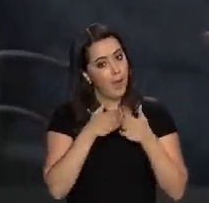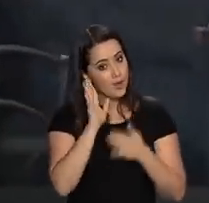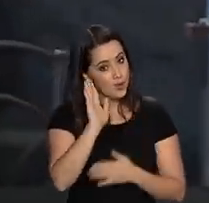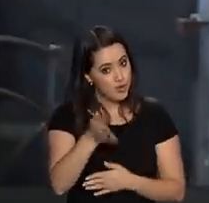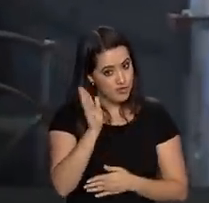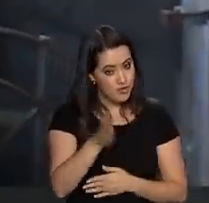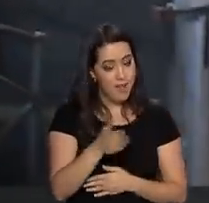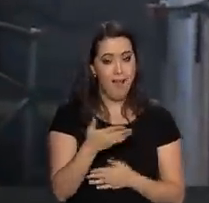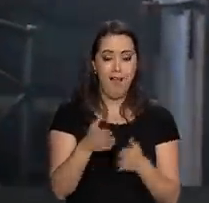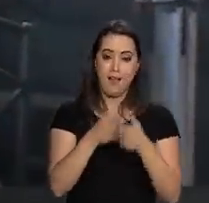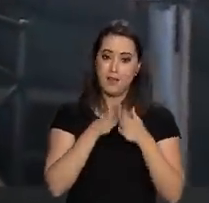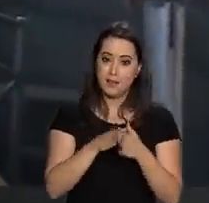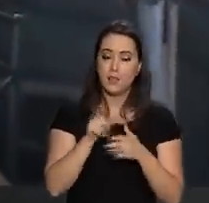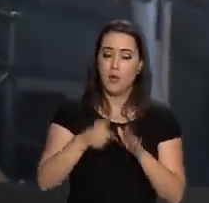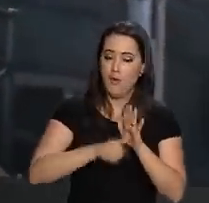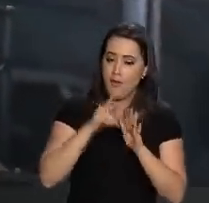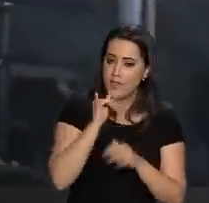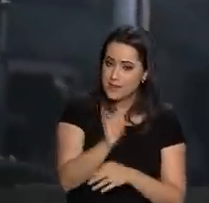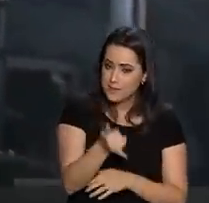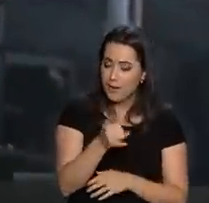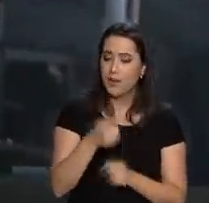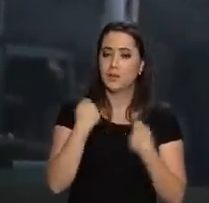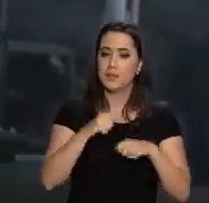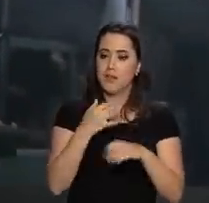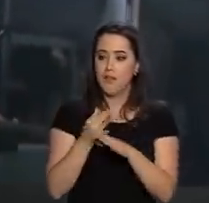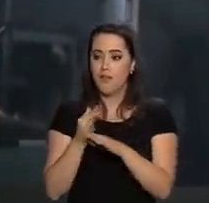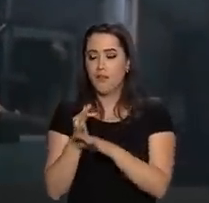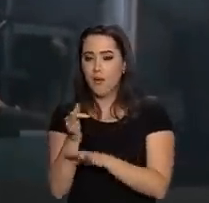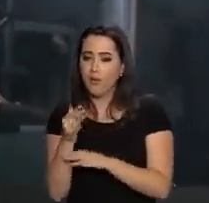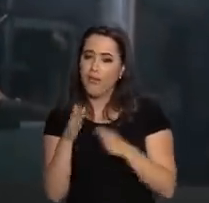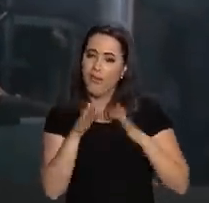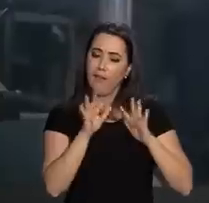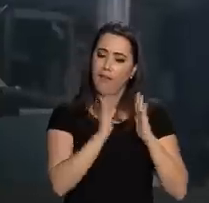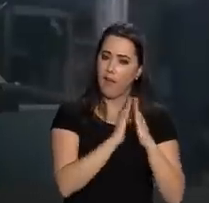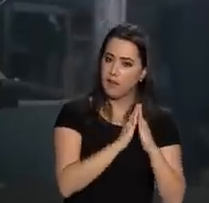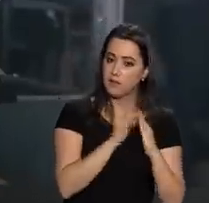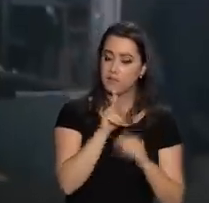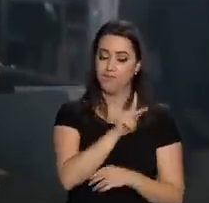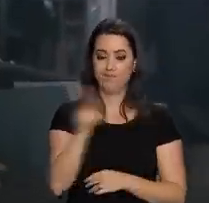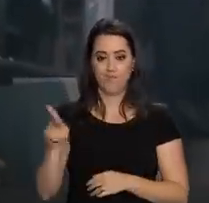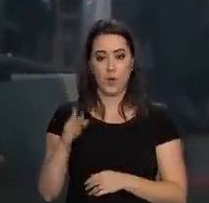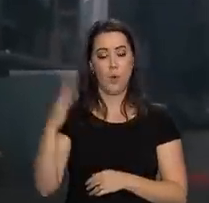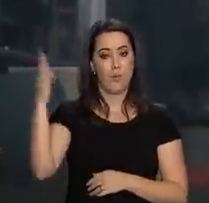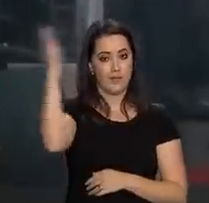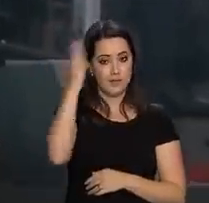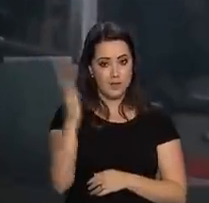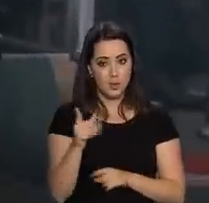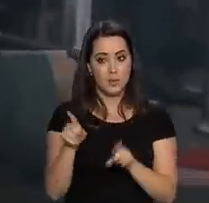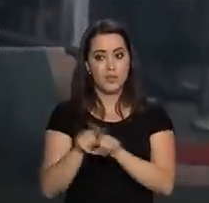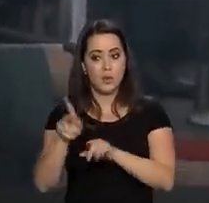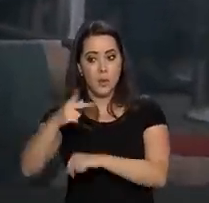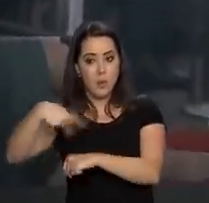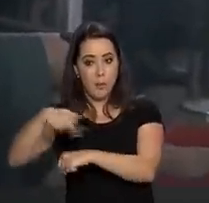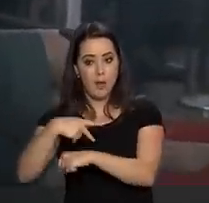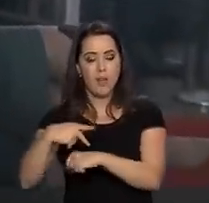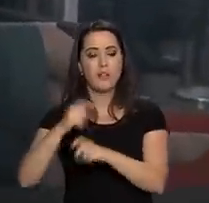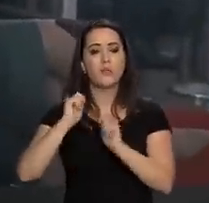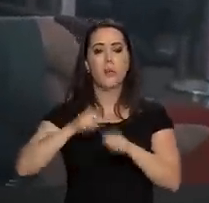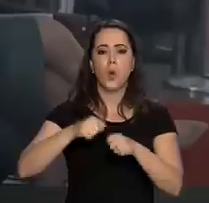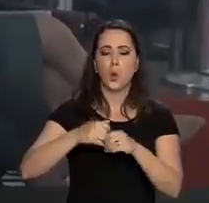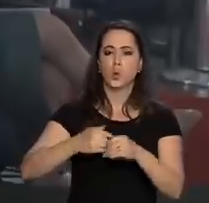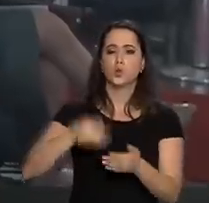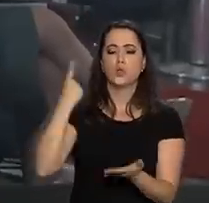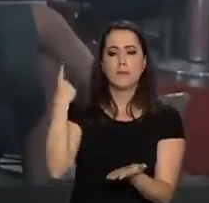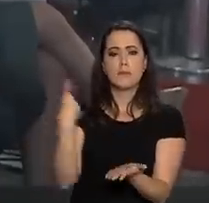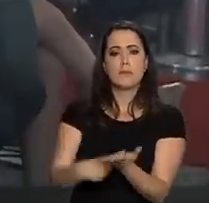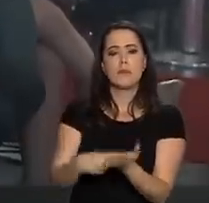antecipando tempos de ausência. O presidente da República e o país podem contar com a